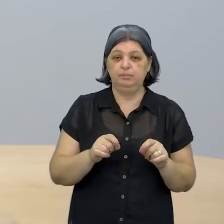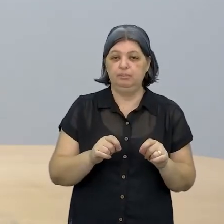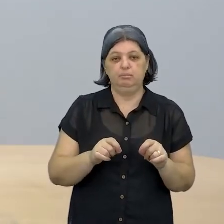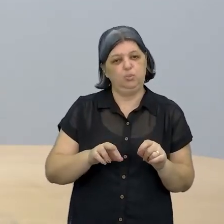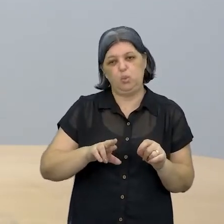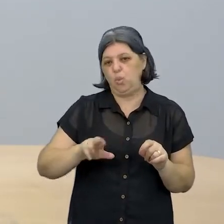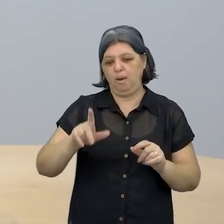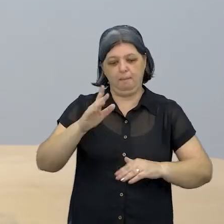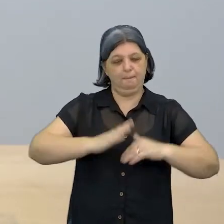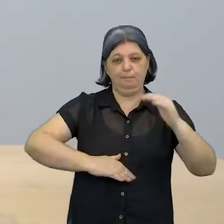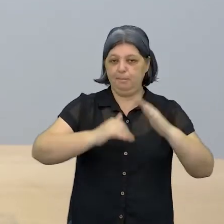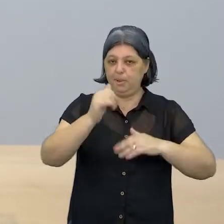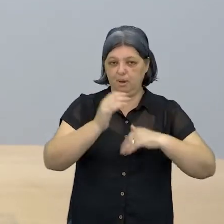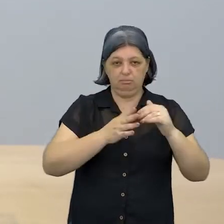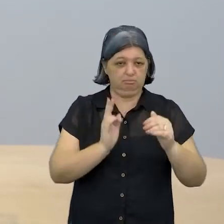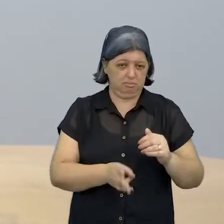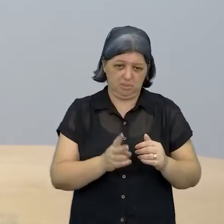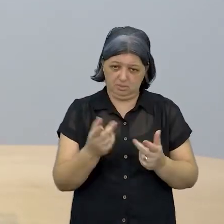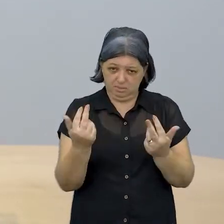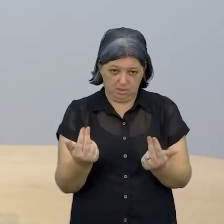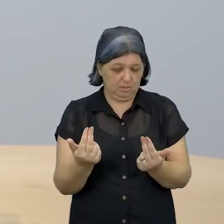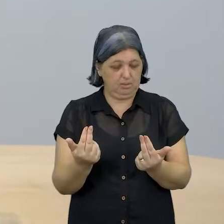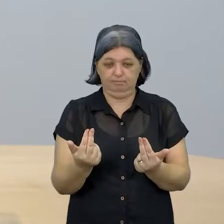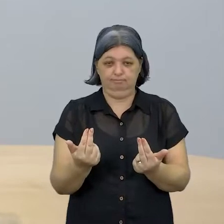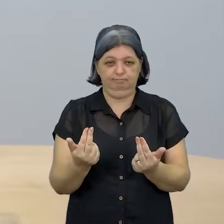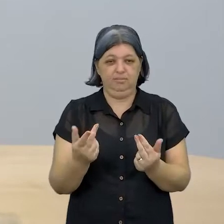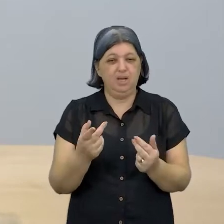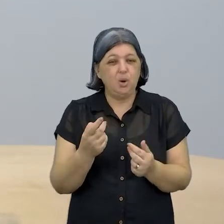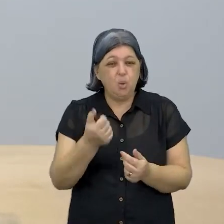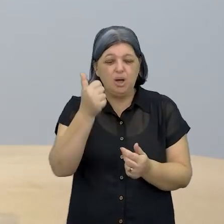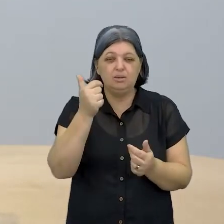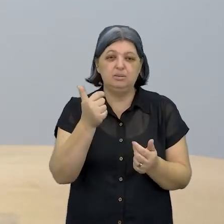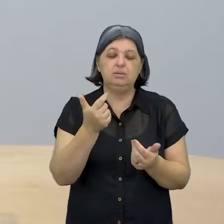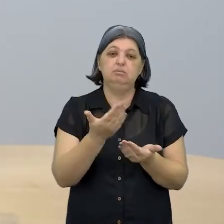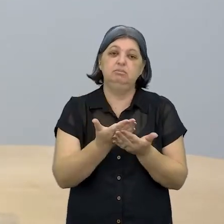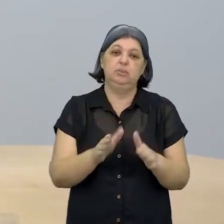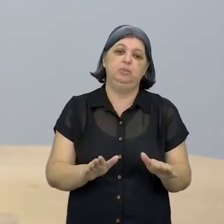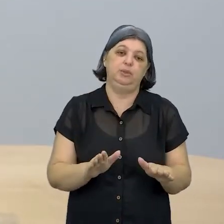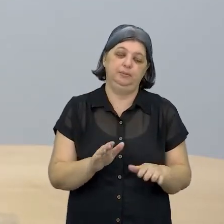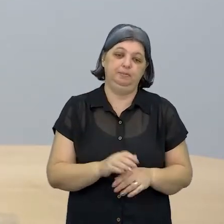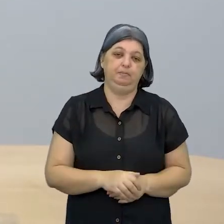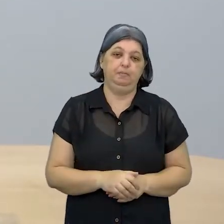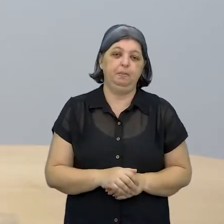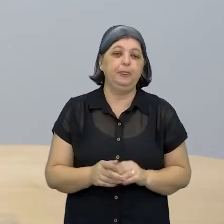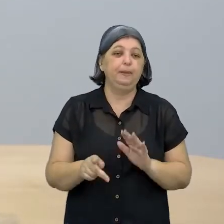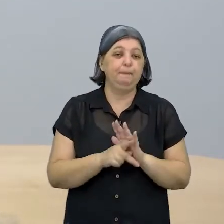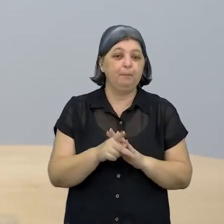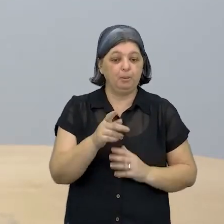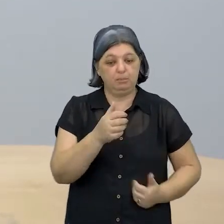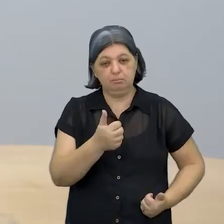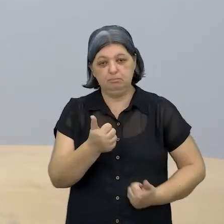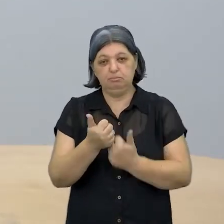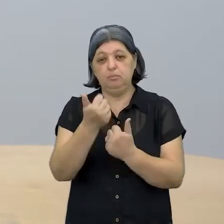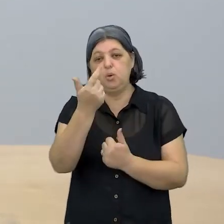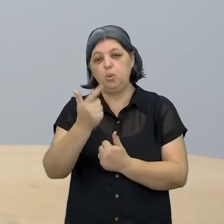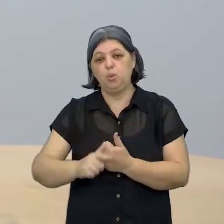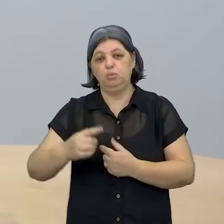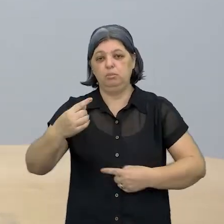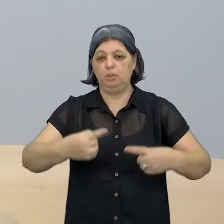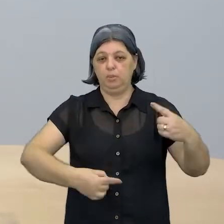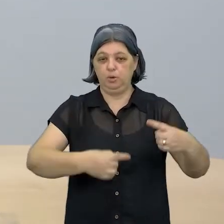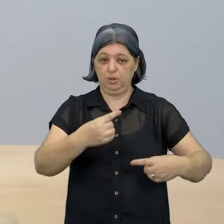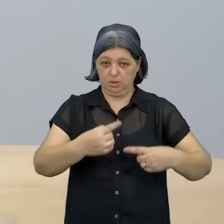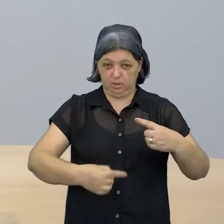práticas correntes, elas quase não existem mais. Elas dão lugar para uma outra